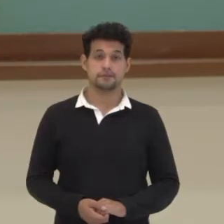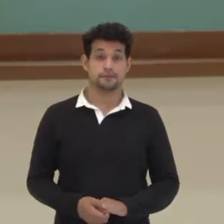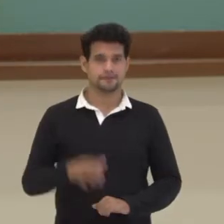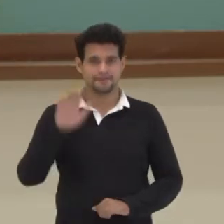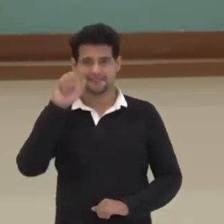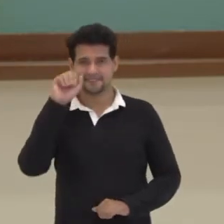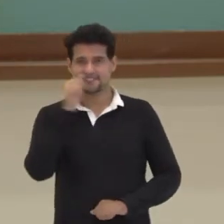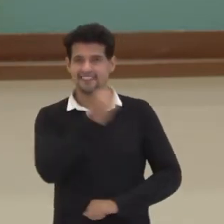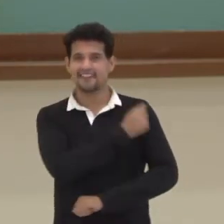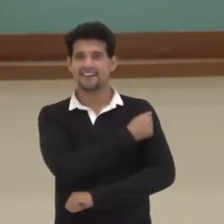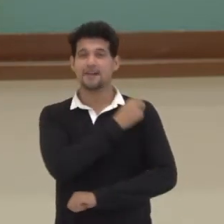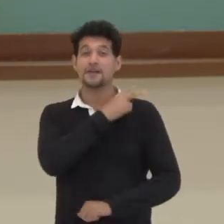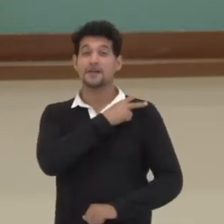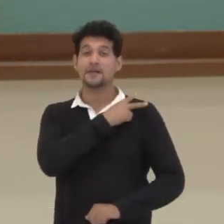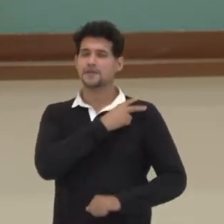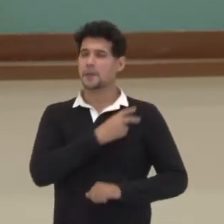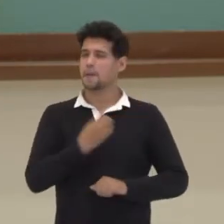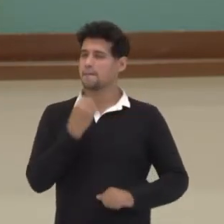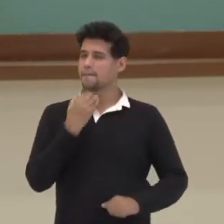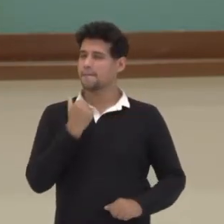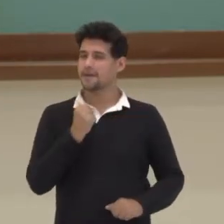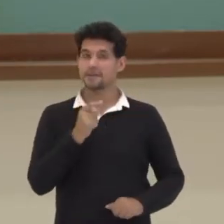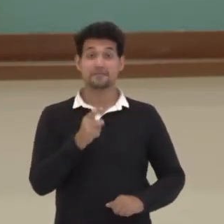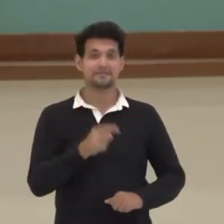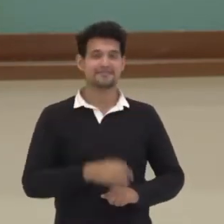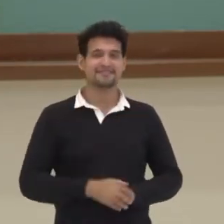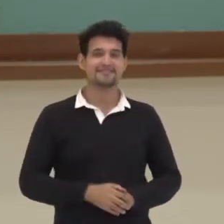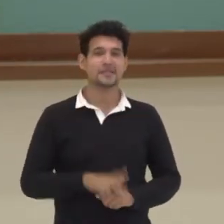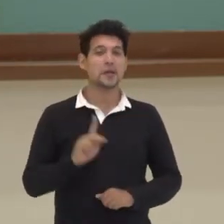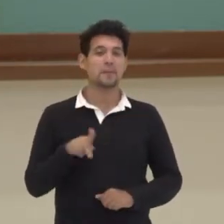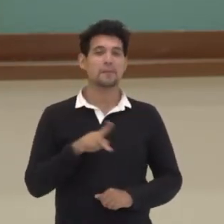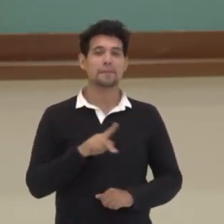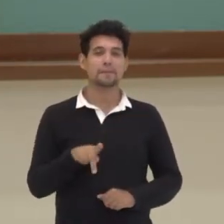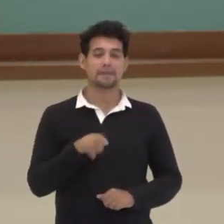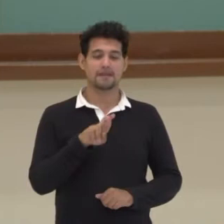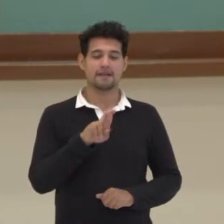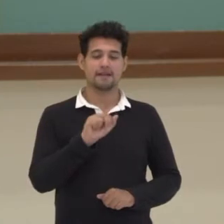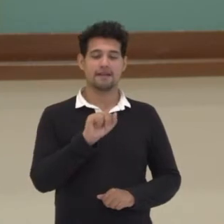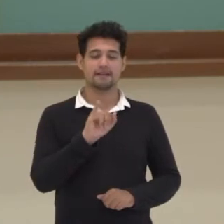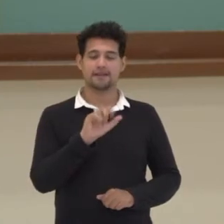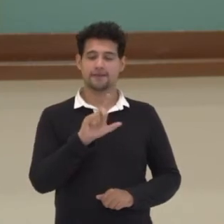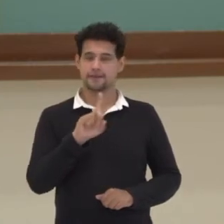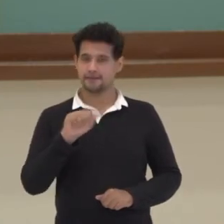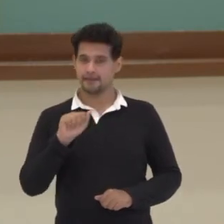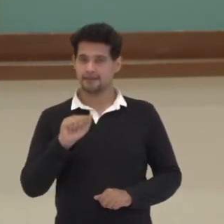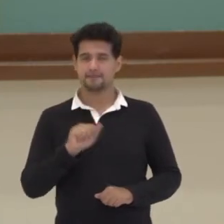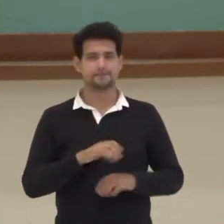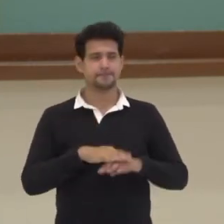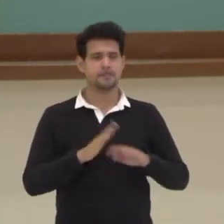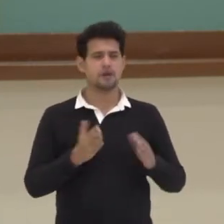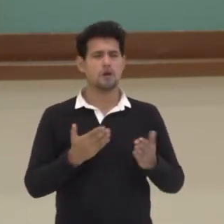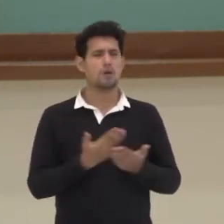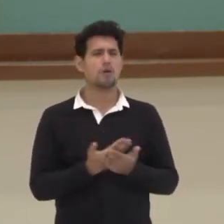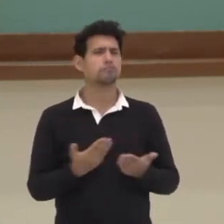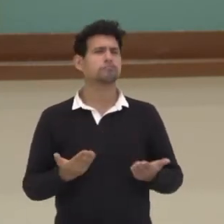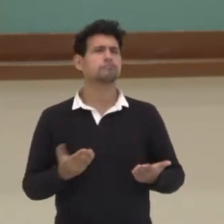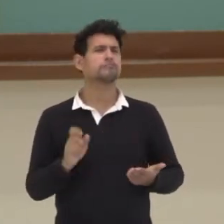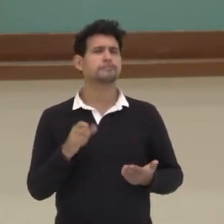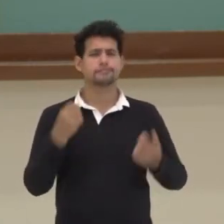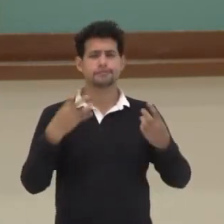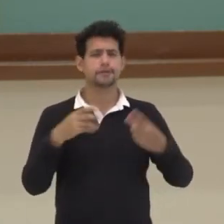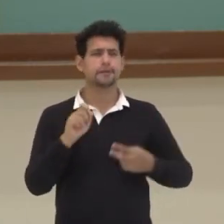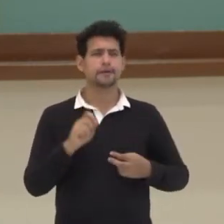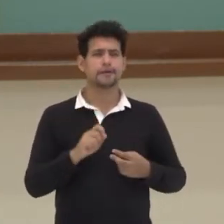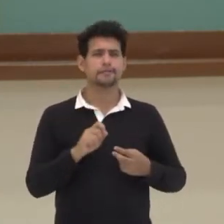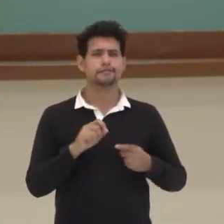Olá, estudantes da segunda série, tudo bem com vocês? Eu sou a professora Railda de Matemática e na aula de hoje nós vamos falar sobre a área